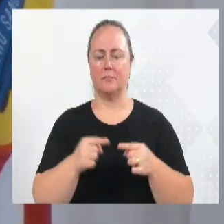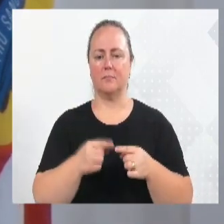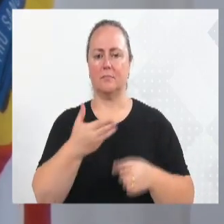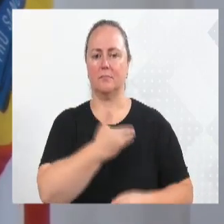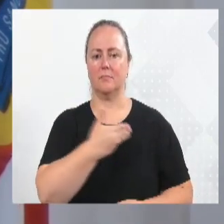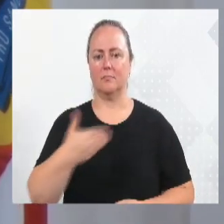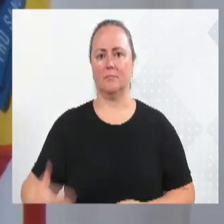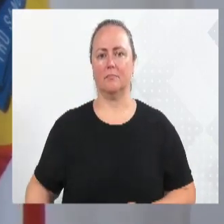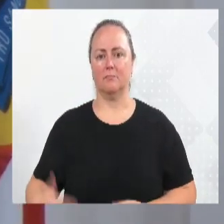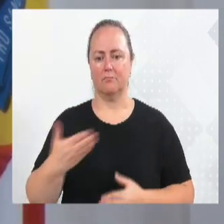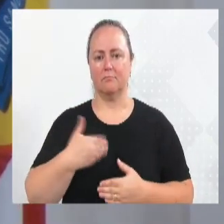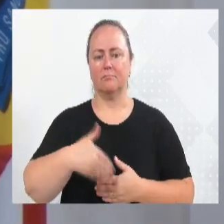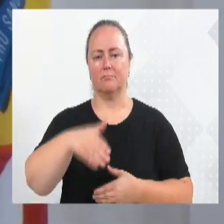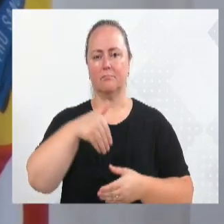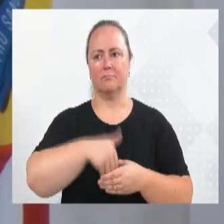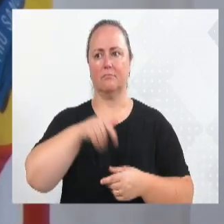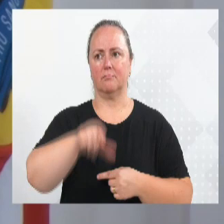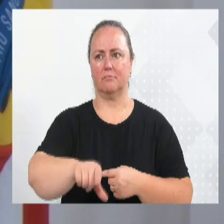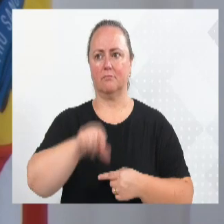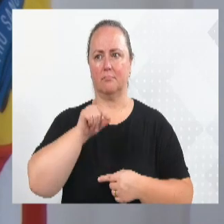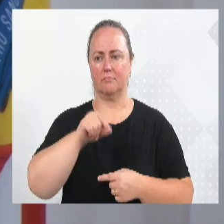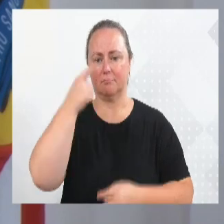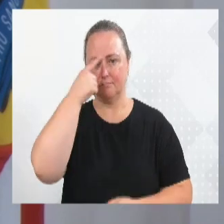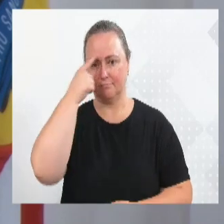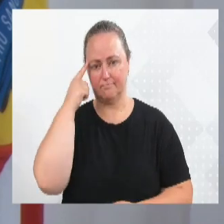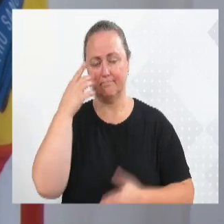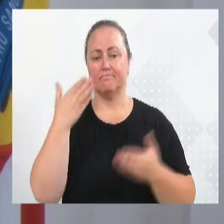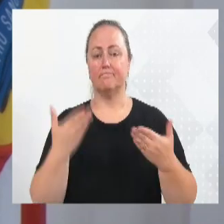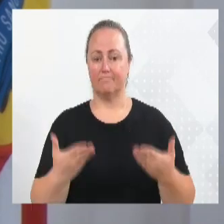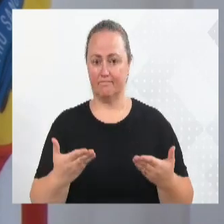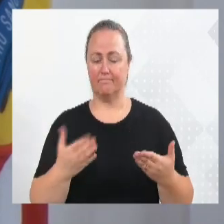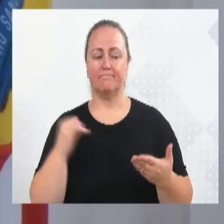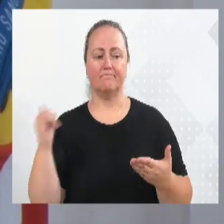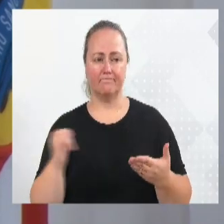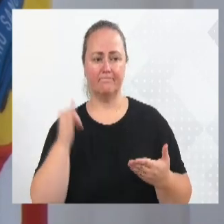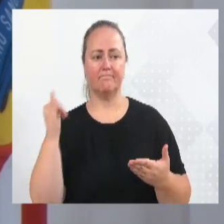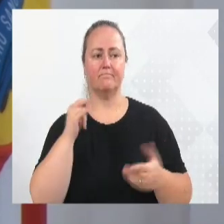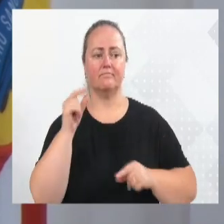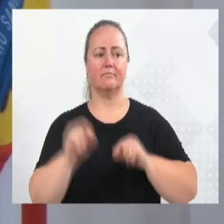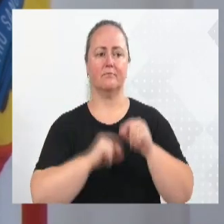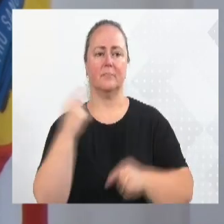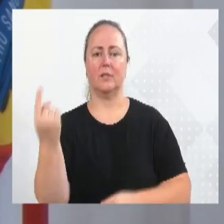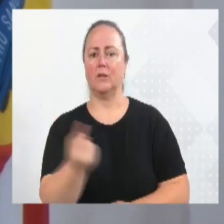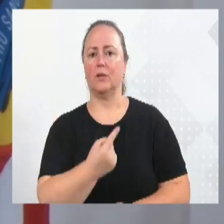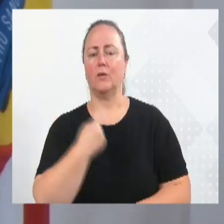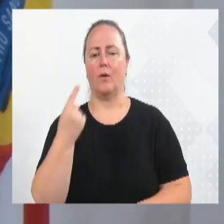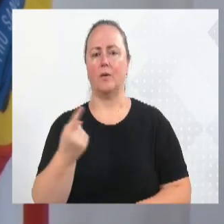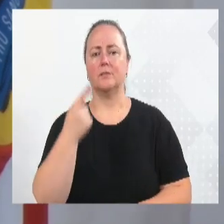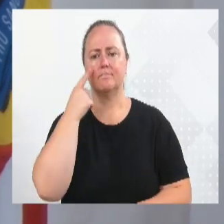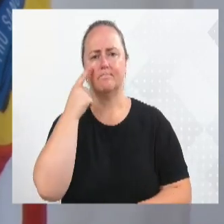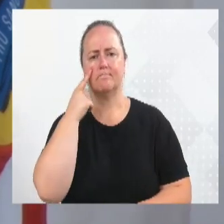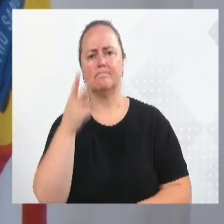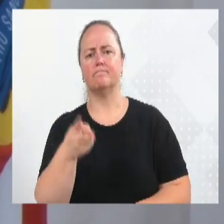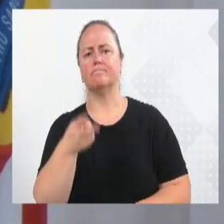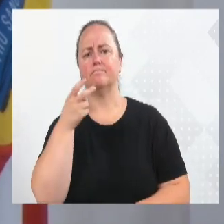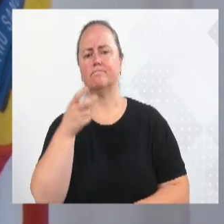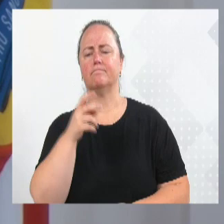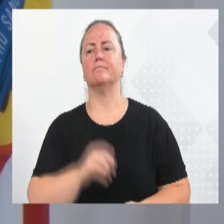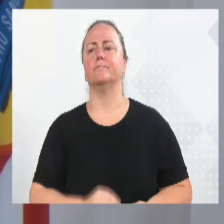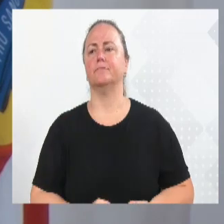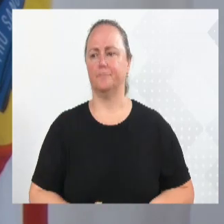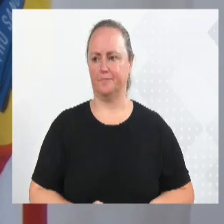um governo que acaba sendo eleito e digo isso o vereador porque é fundamental é fundamental a gente mostrar e eu faço questão e eu sempre digo